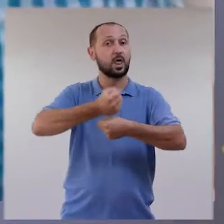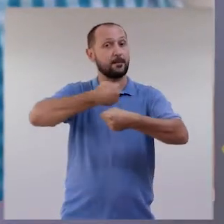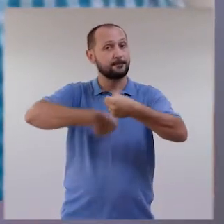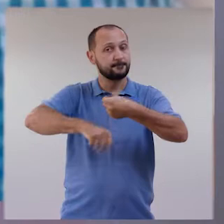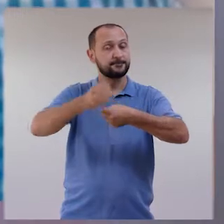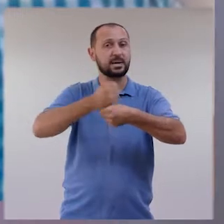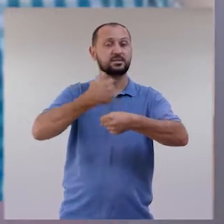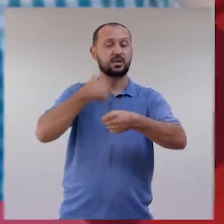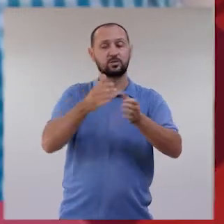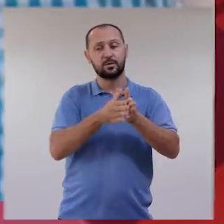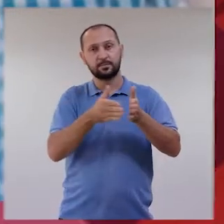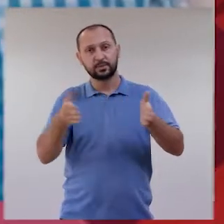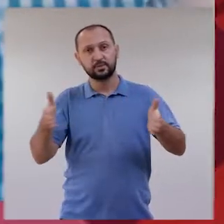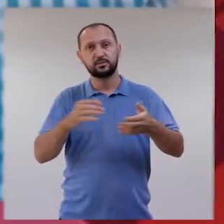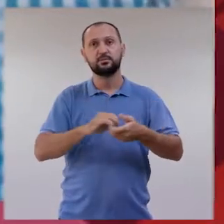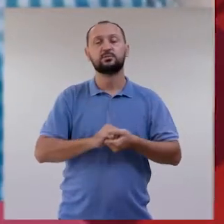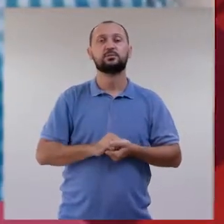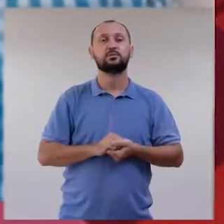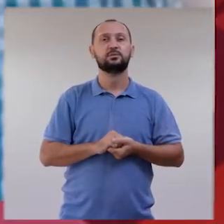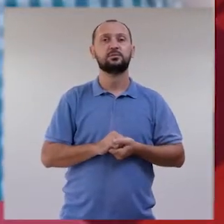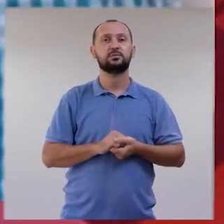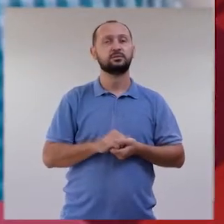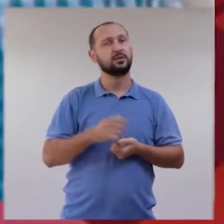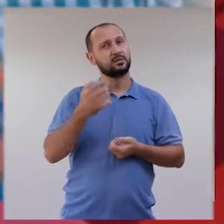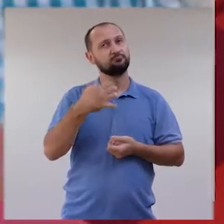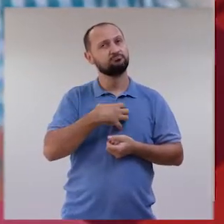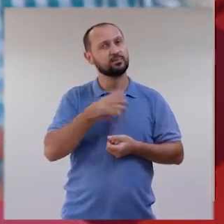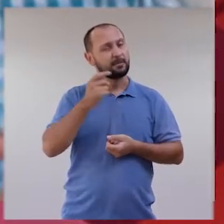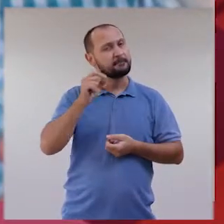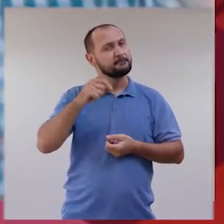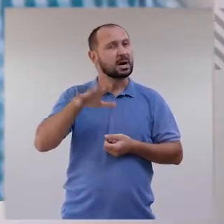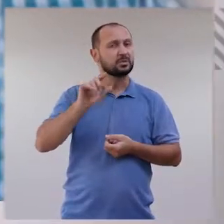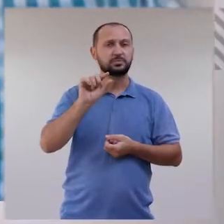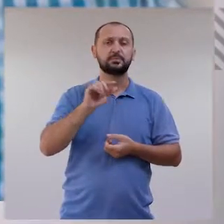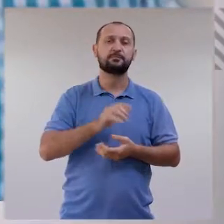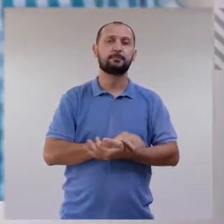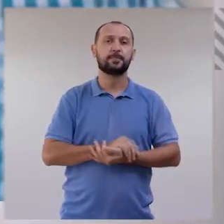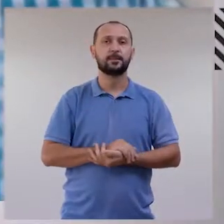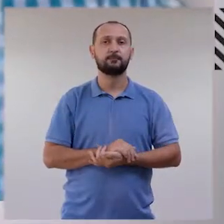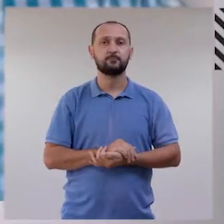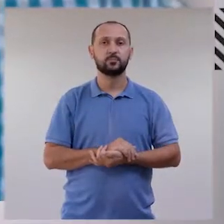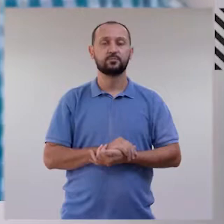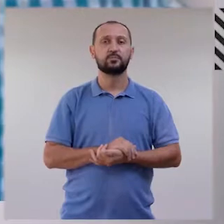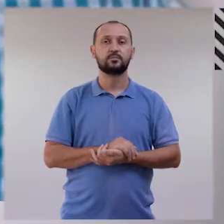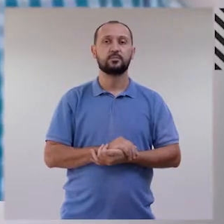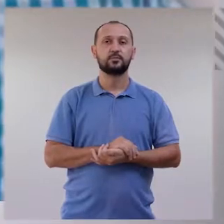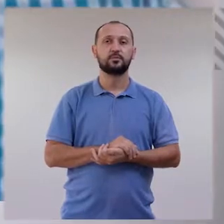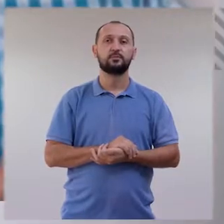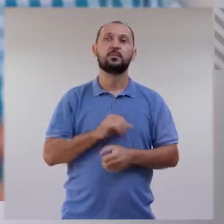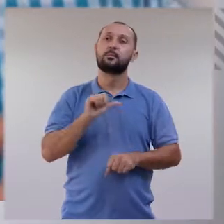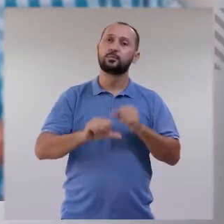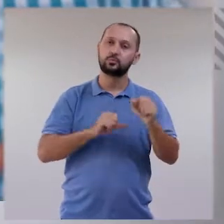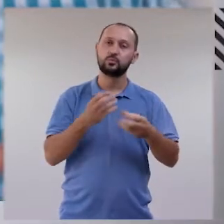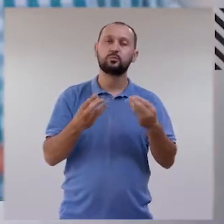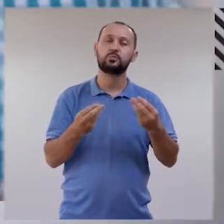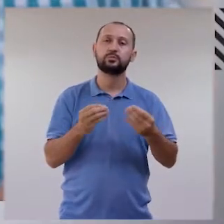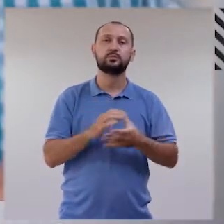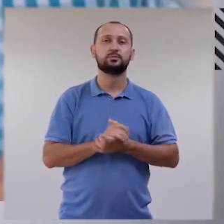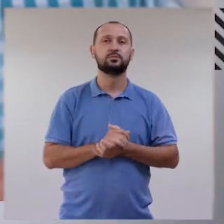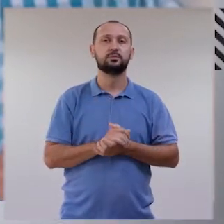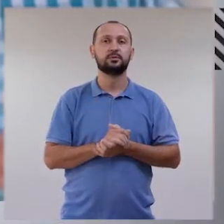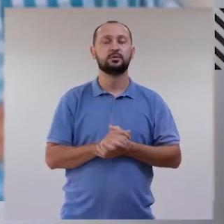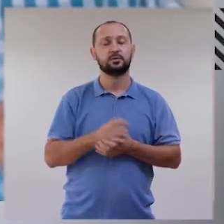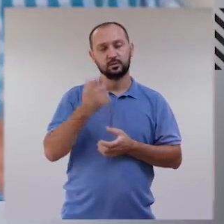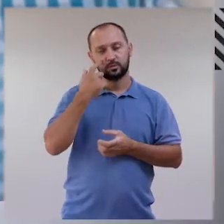disse, o ano passado, no mesmo período, e até um pouquinho mais. Então, assim, mudou muita coisa,